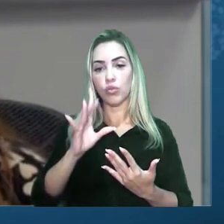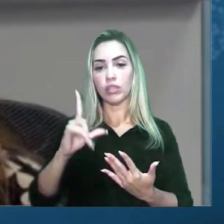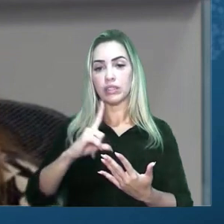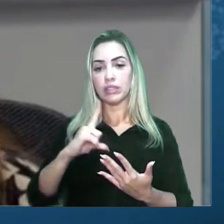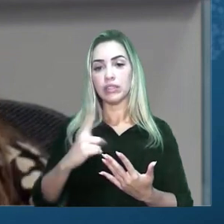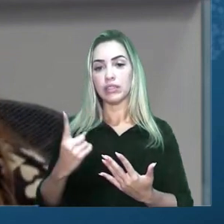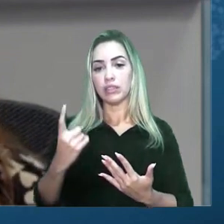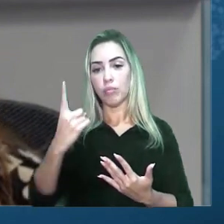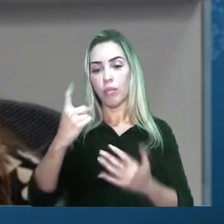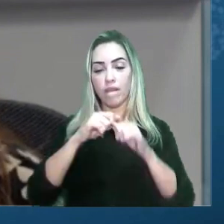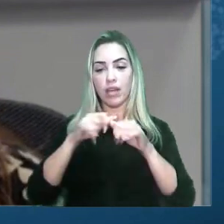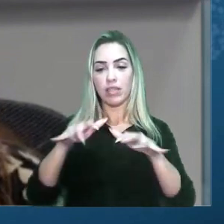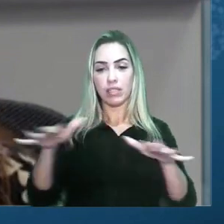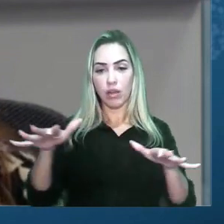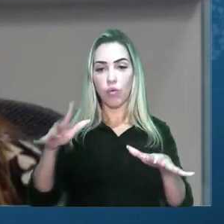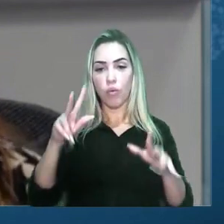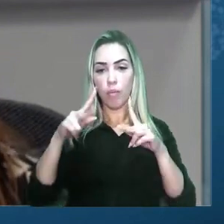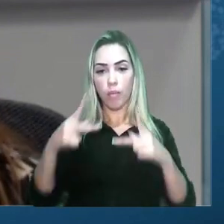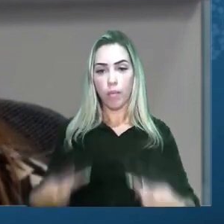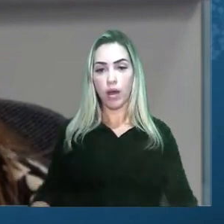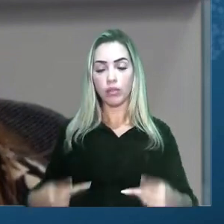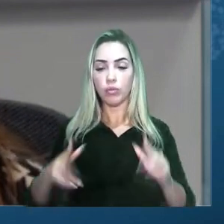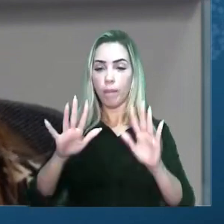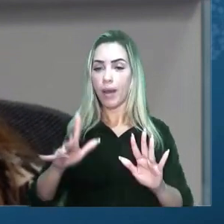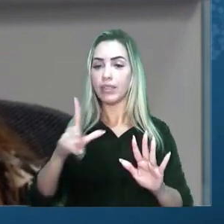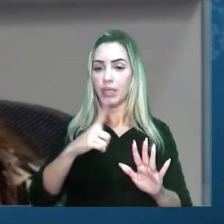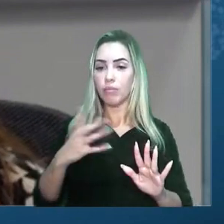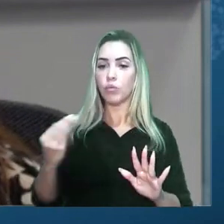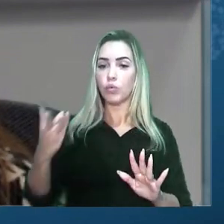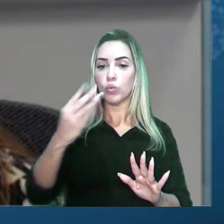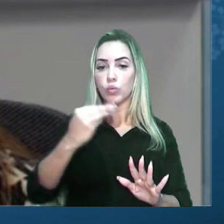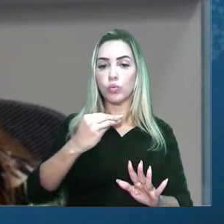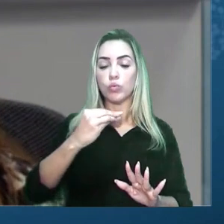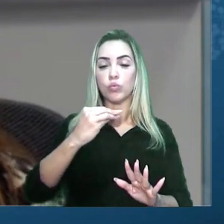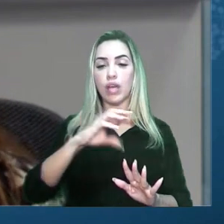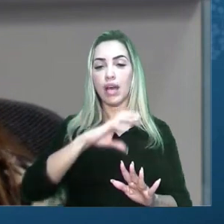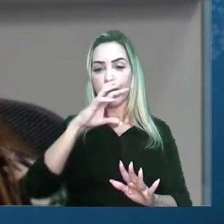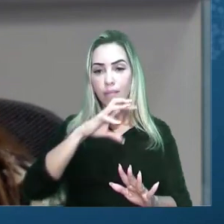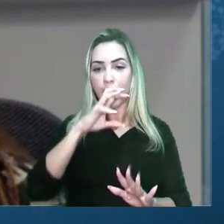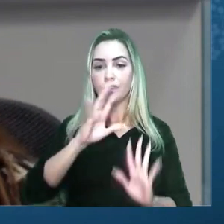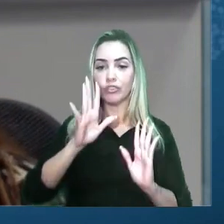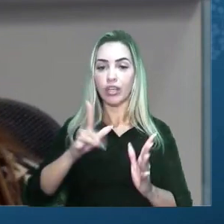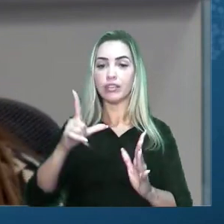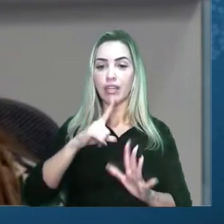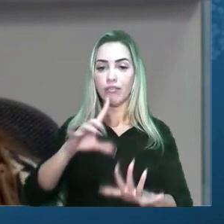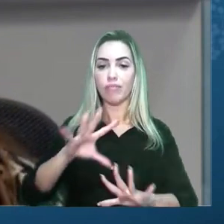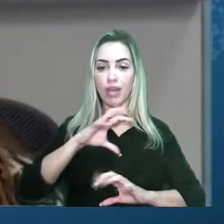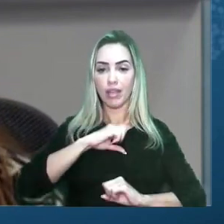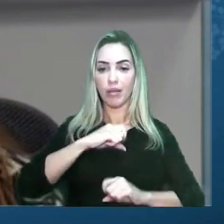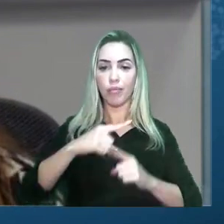uma infecção em humanos, mas tem muitos mamíferos que foram infectados, porque isso dá